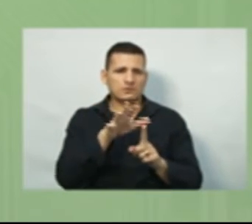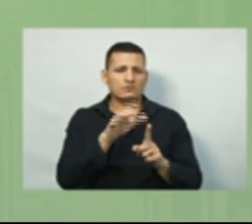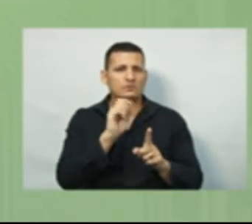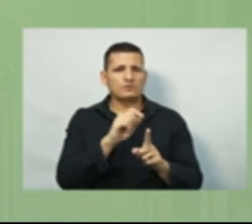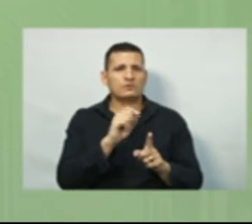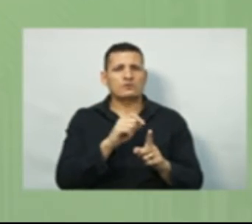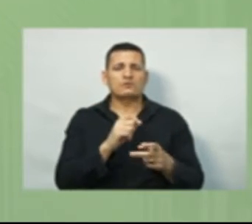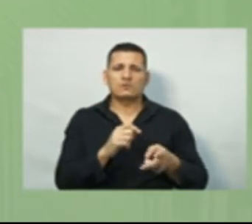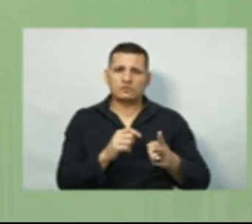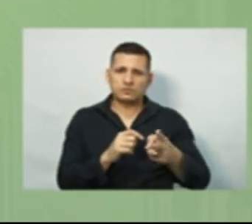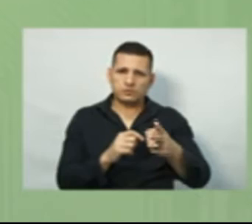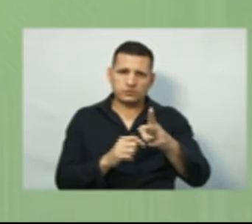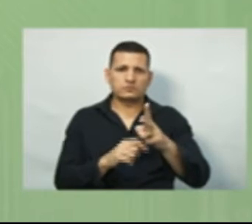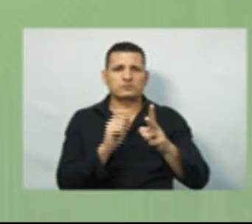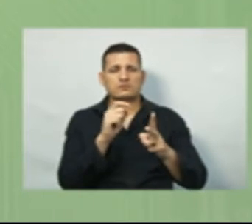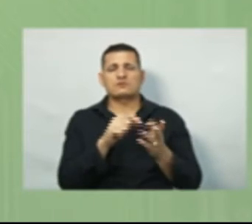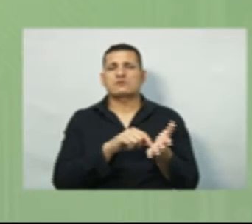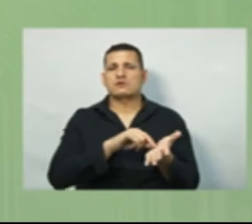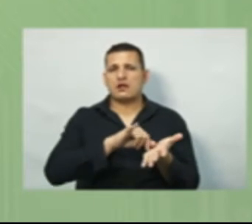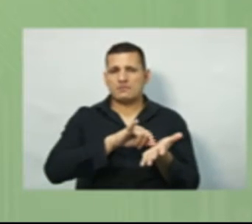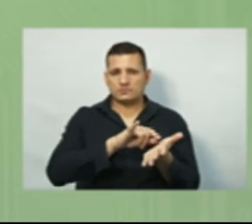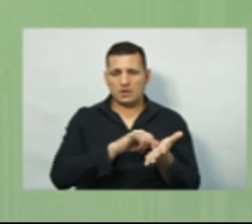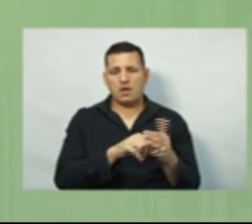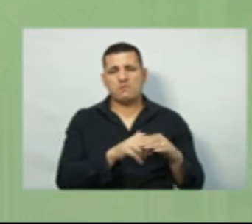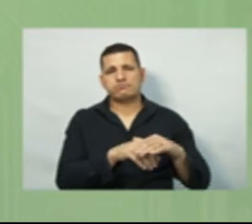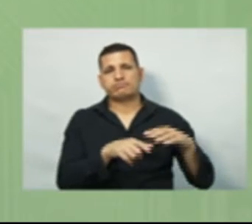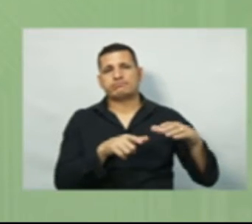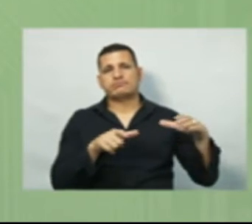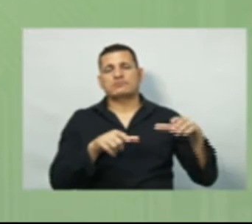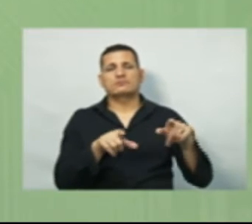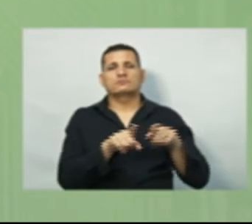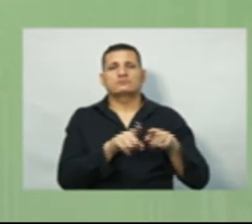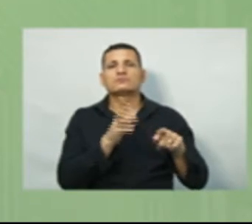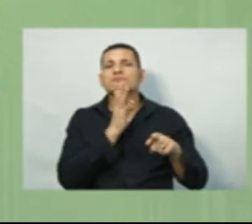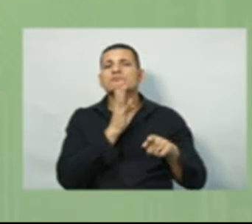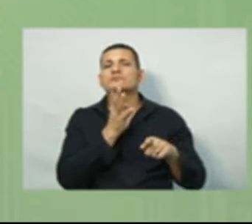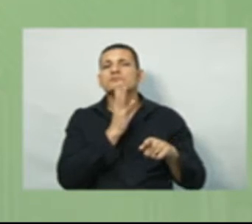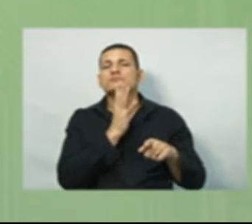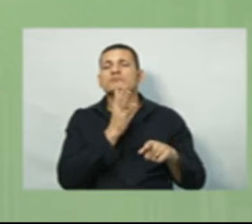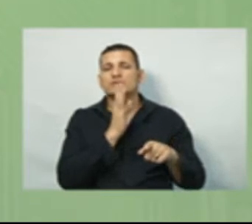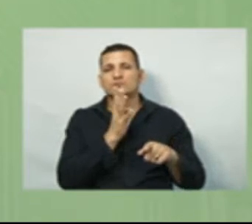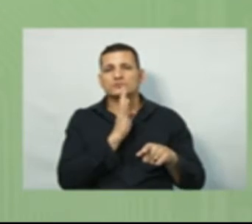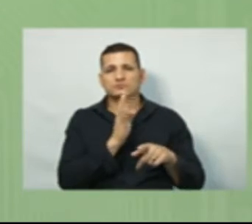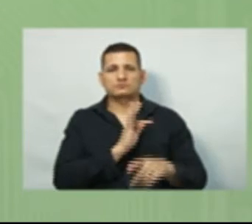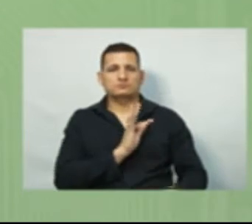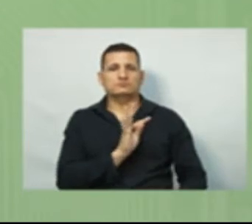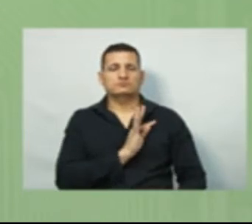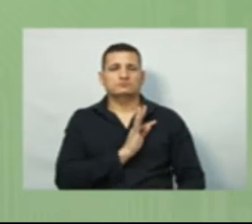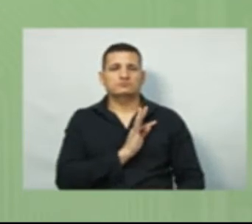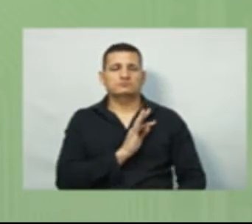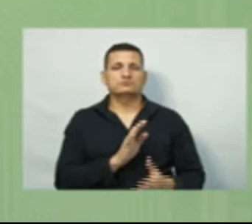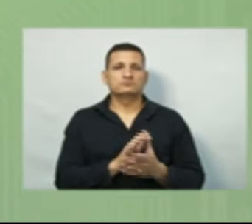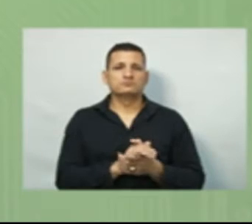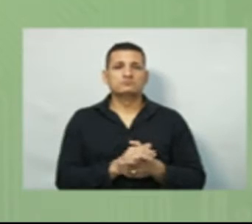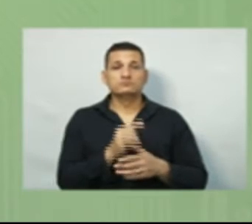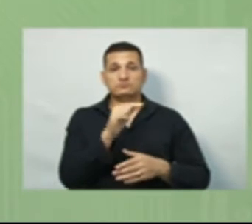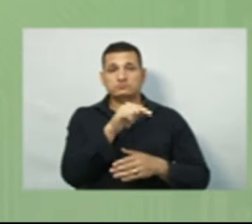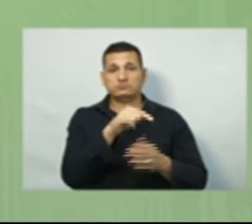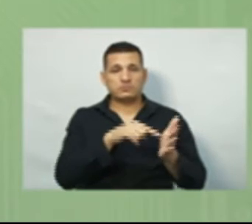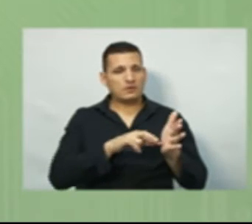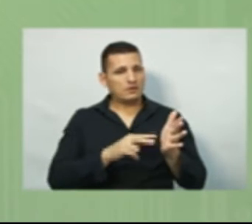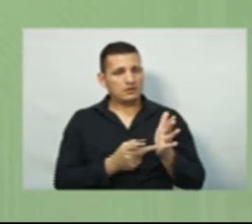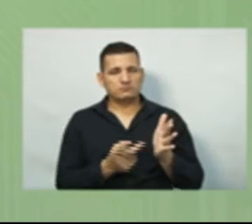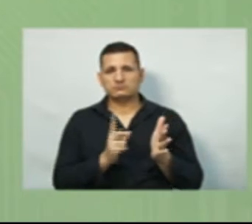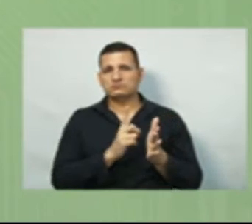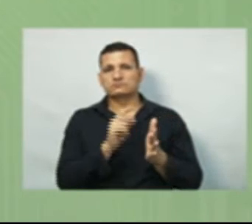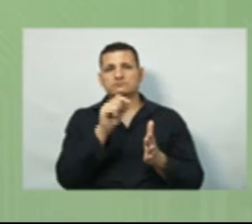aumento do estoque de capital e de conhecimentos e técnicas. Isso não significa, porém, que as